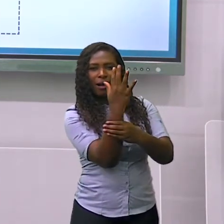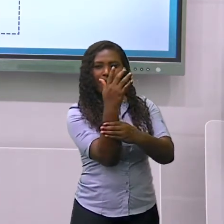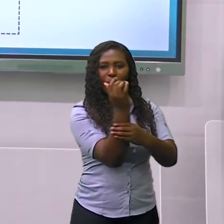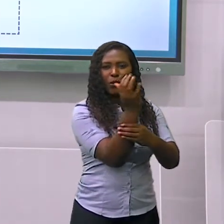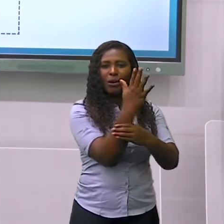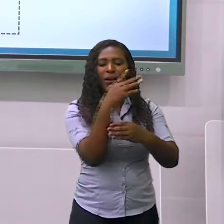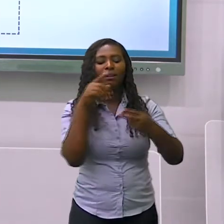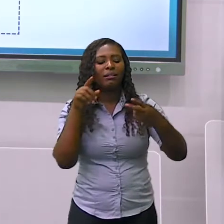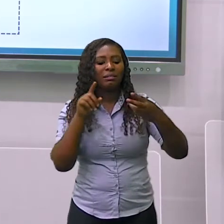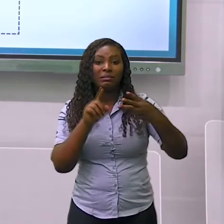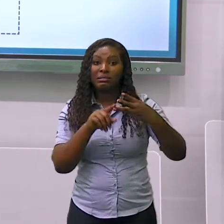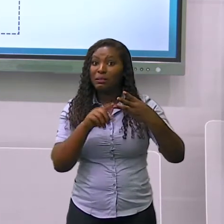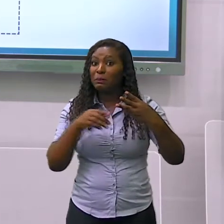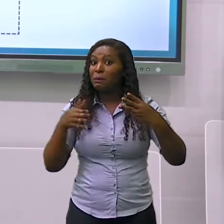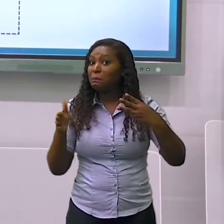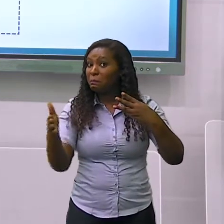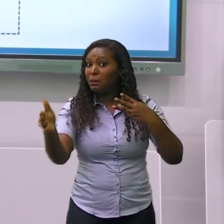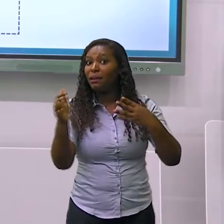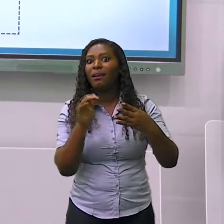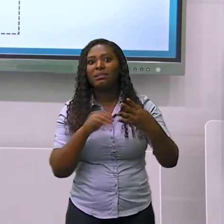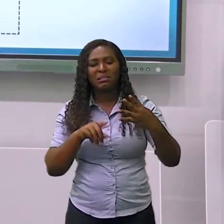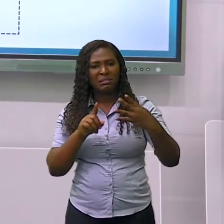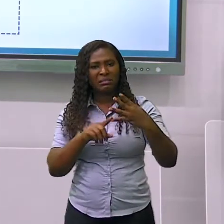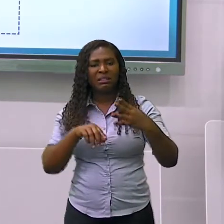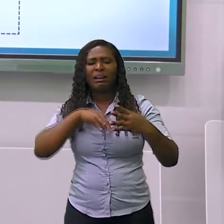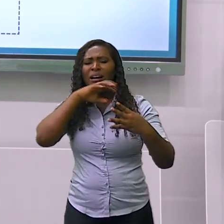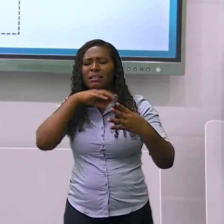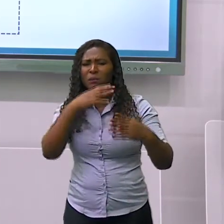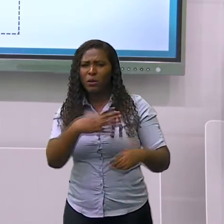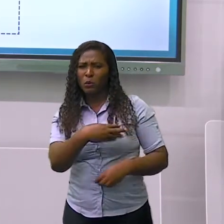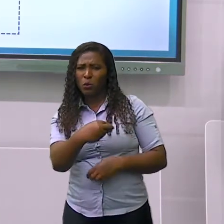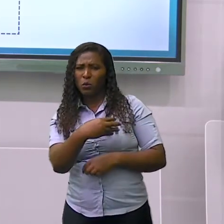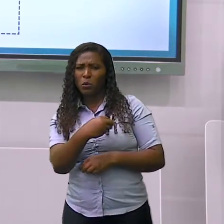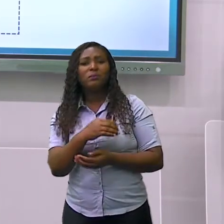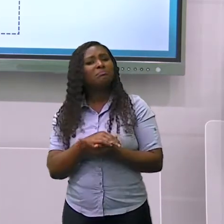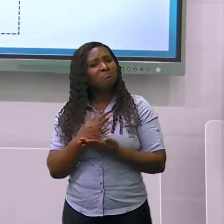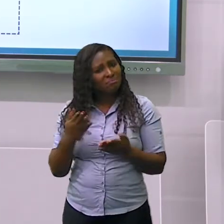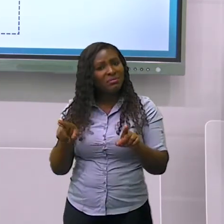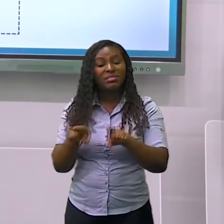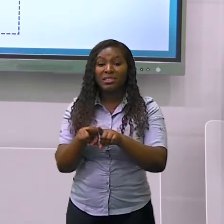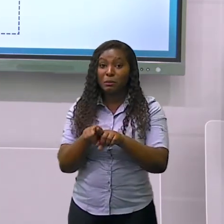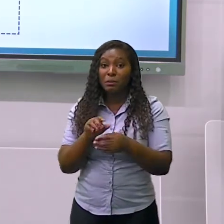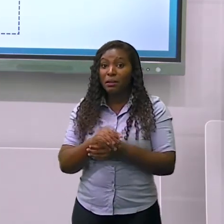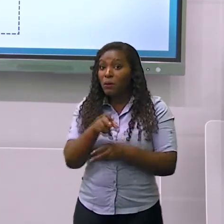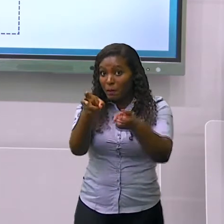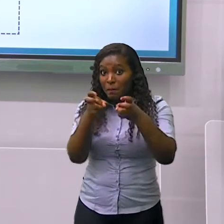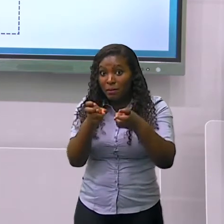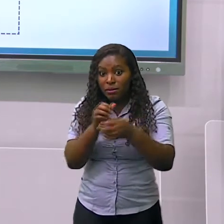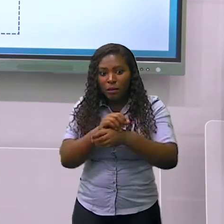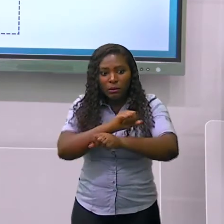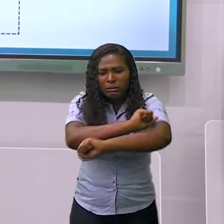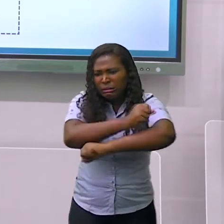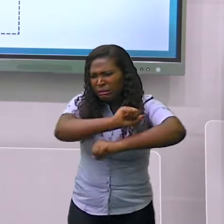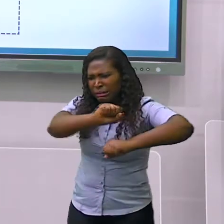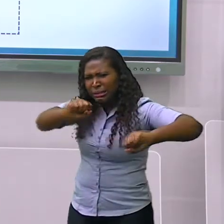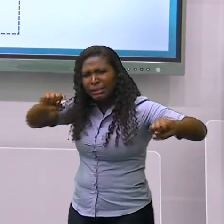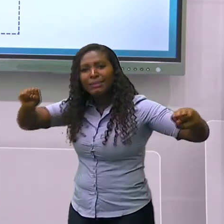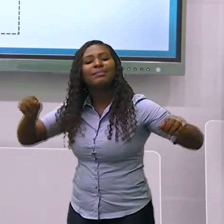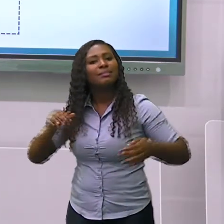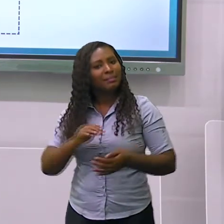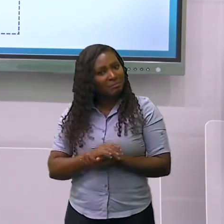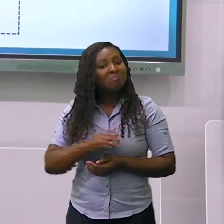mamíferos. Percebeu o tamanho, a dimensão desta biodiversidade? Vamos